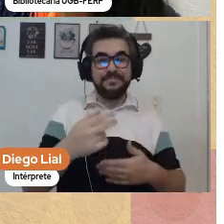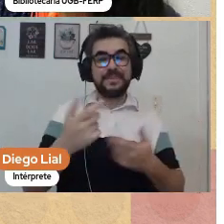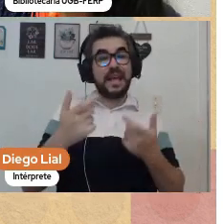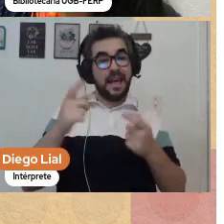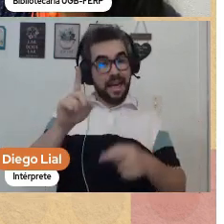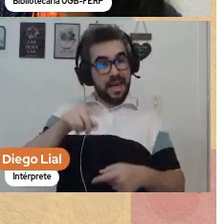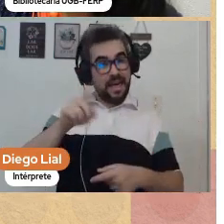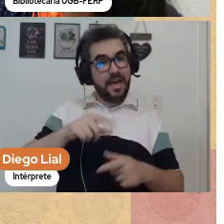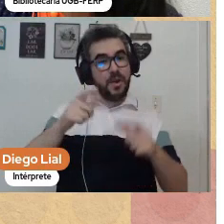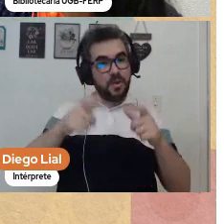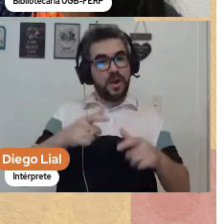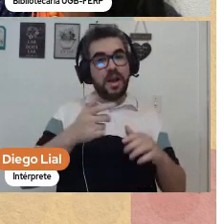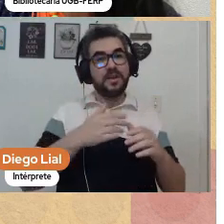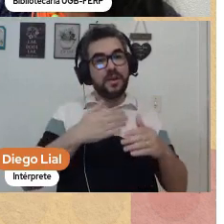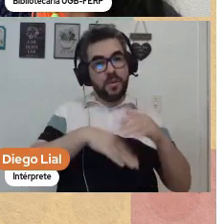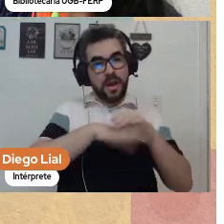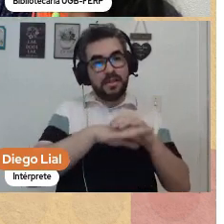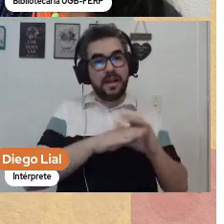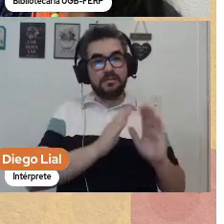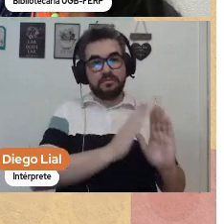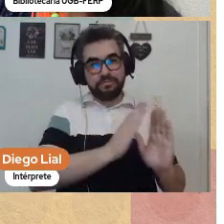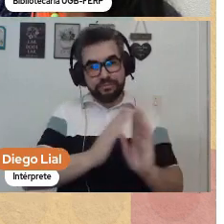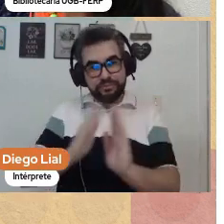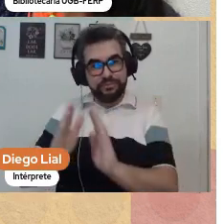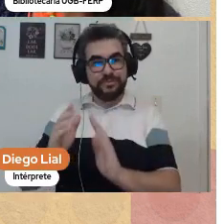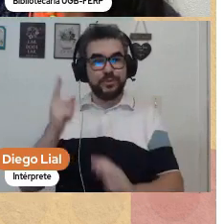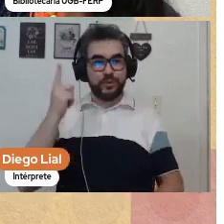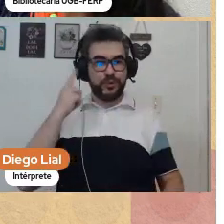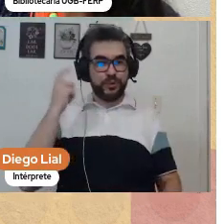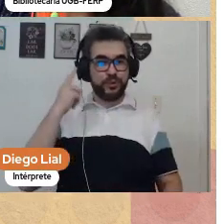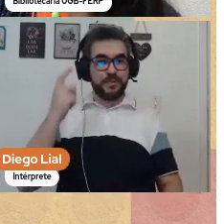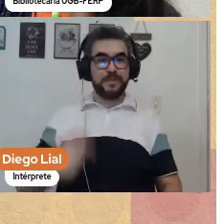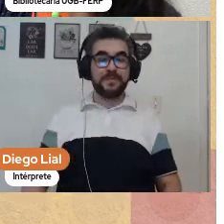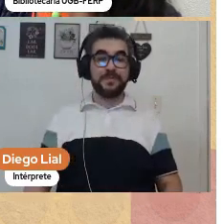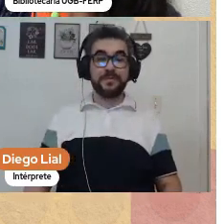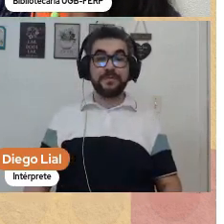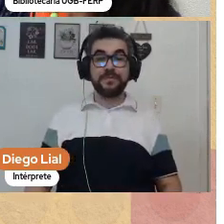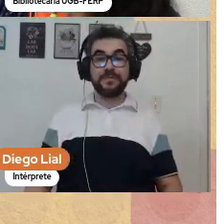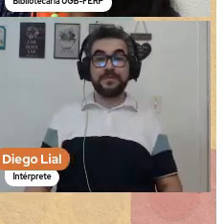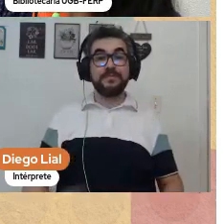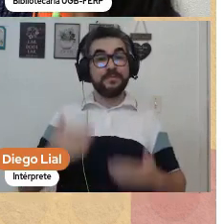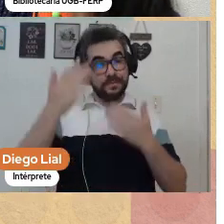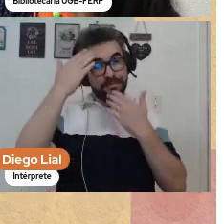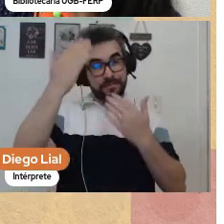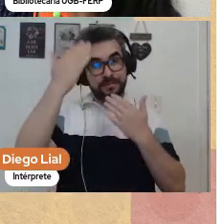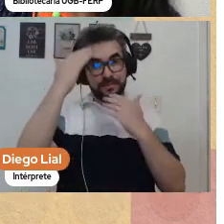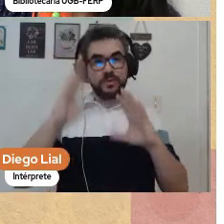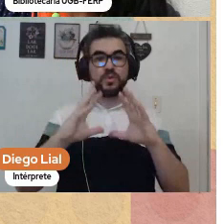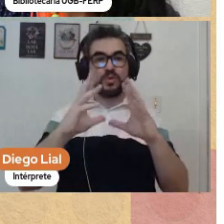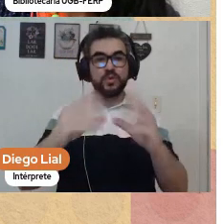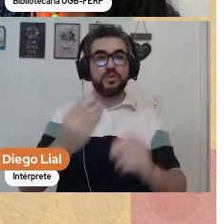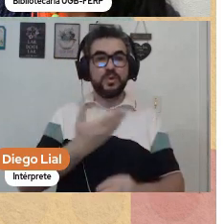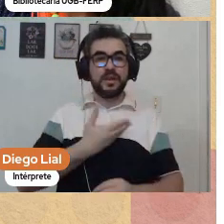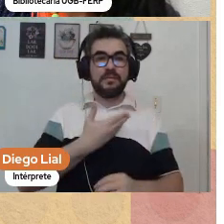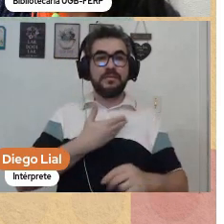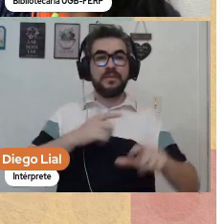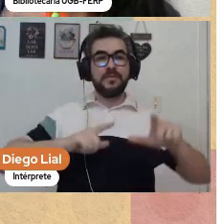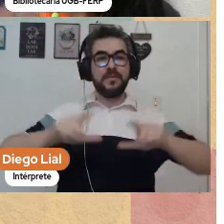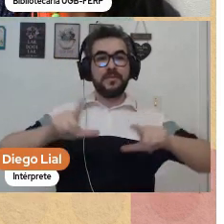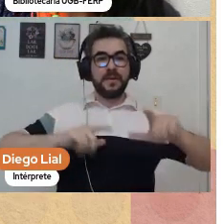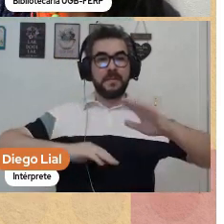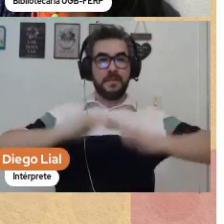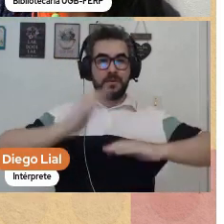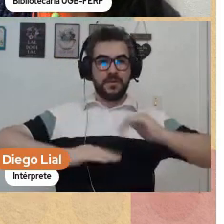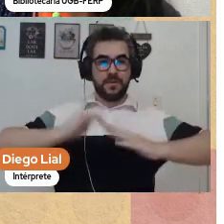Desejo parabéns a todos os colegas bibliotecários de todo o Brasil e agradeço mais uma vez a atenção de vocês,